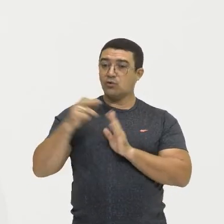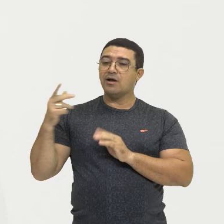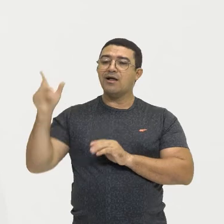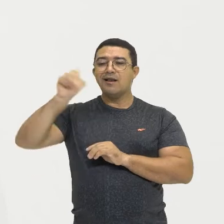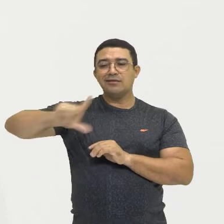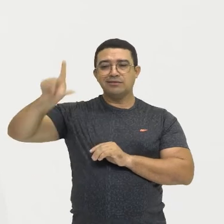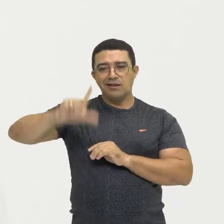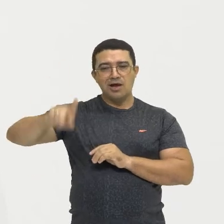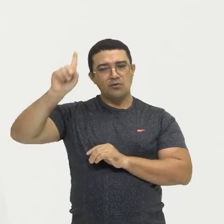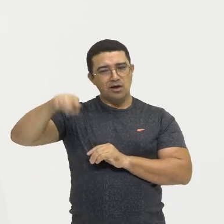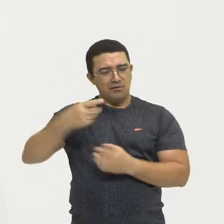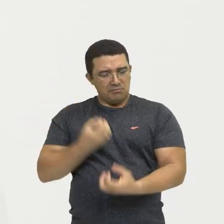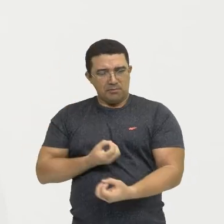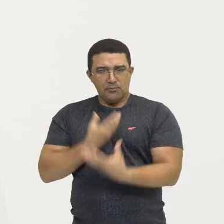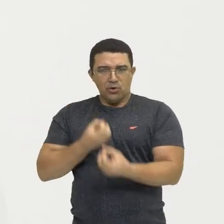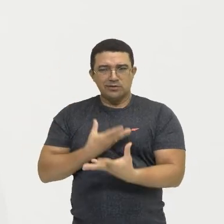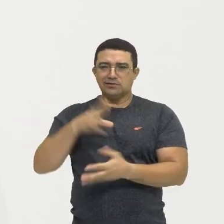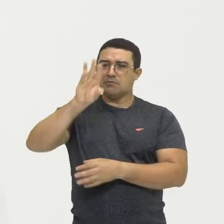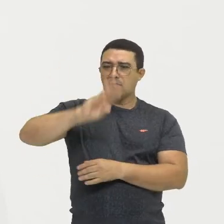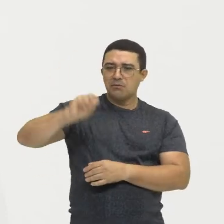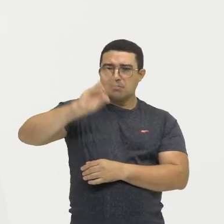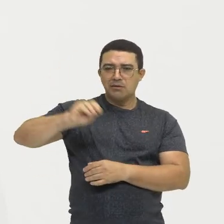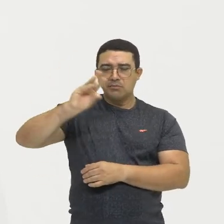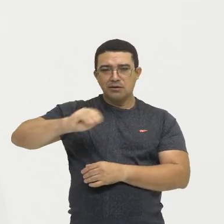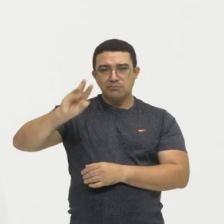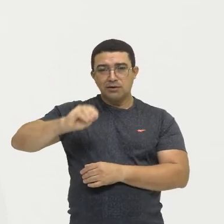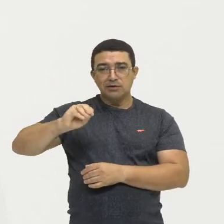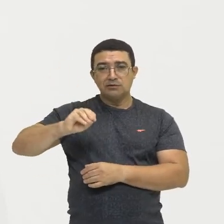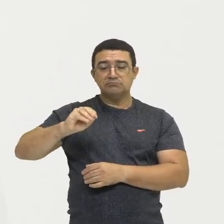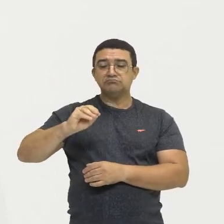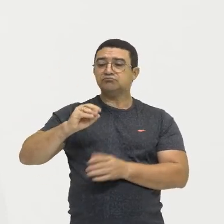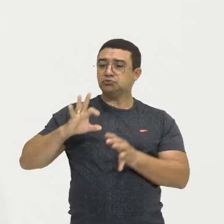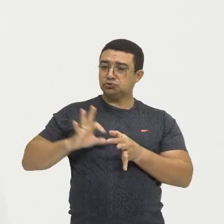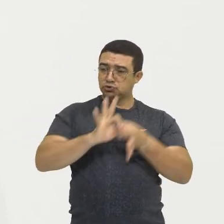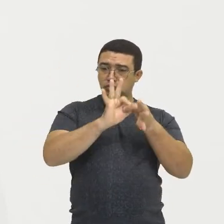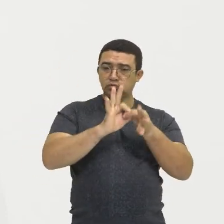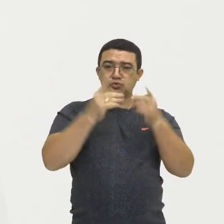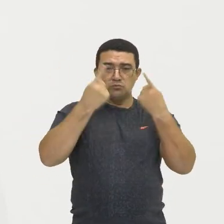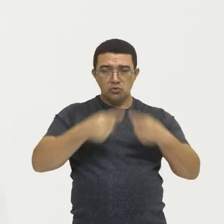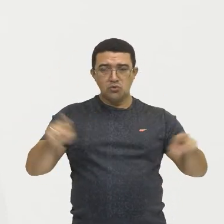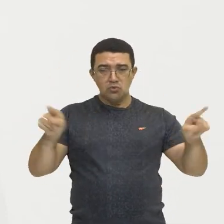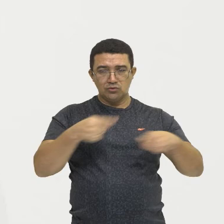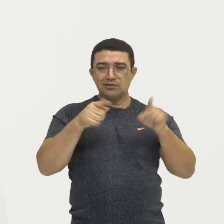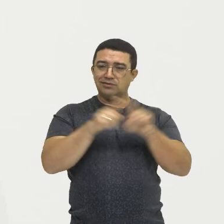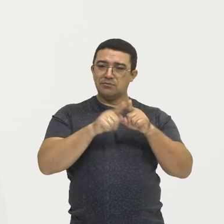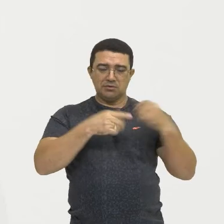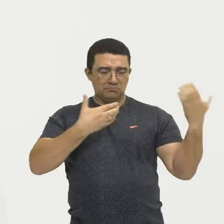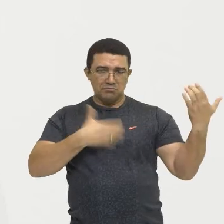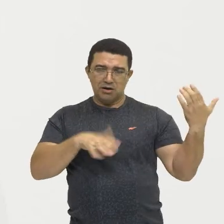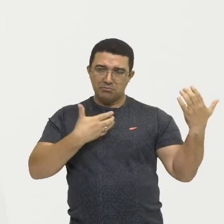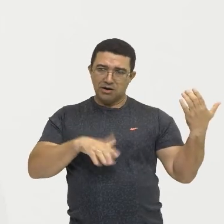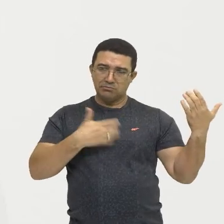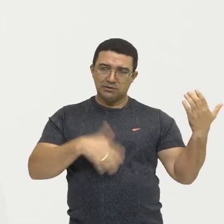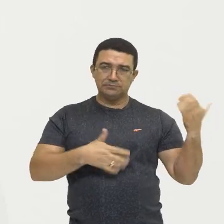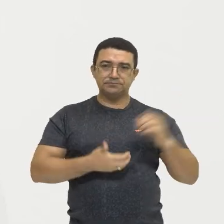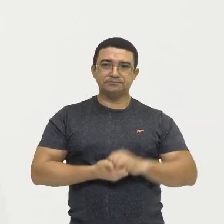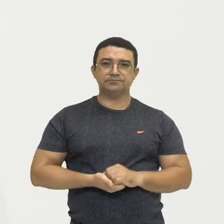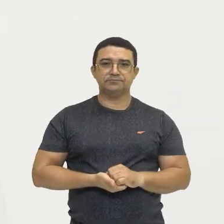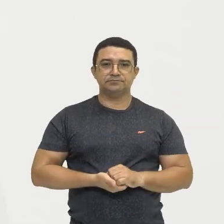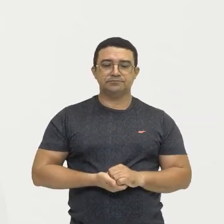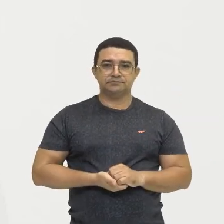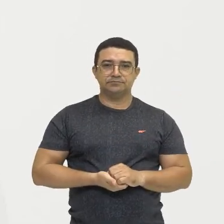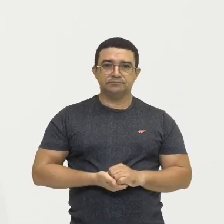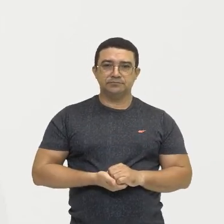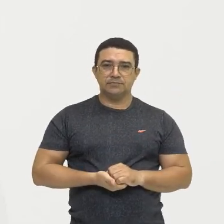poesia oral, né, a oralidade, e ela vem acompanhada de instrumento. Então, além